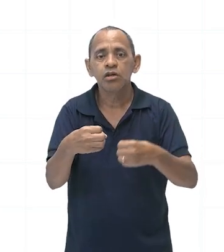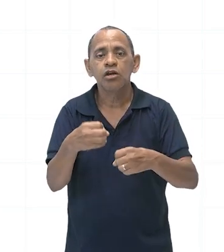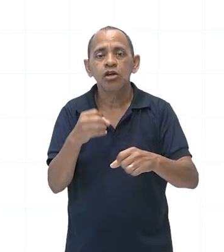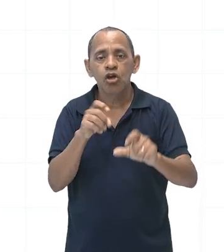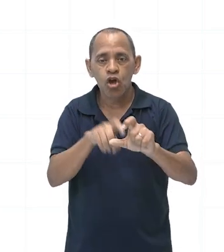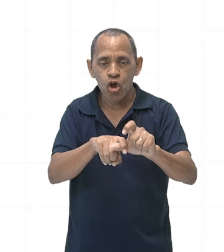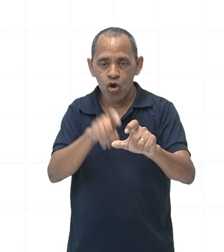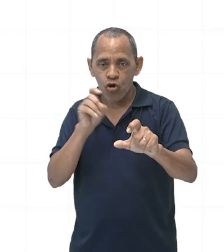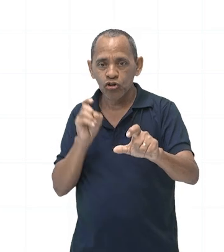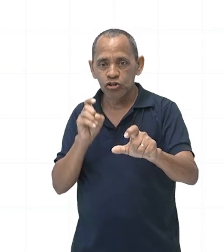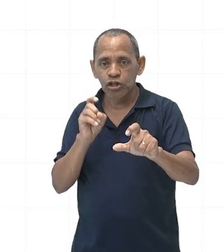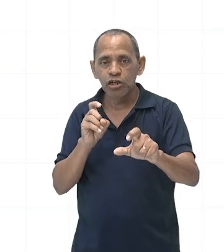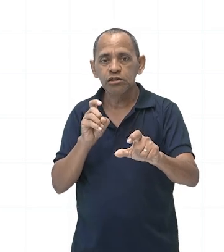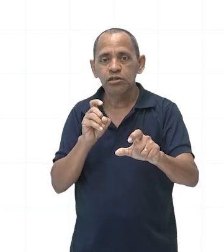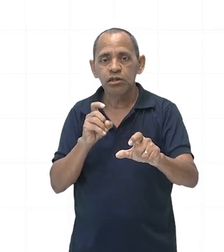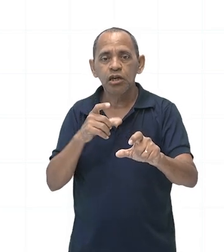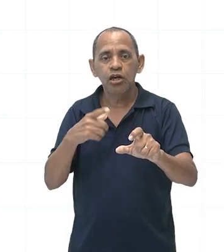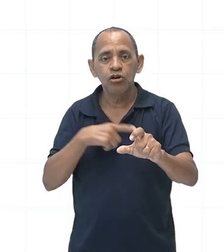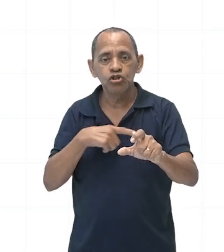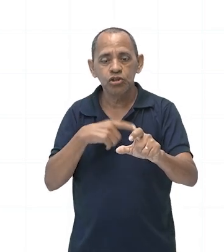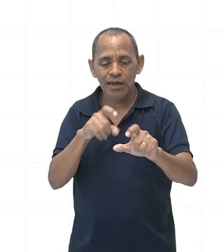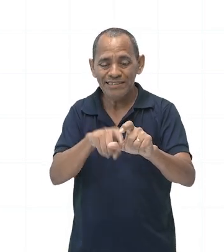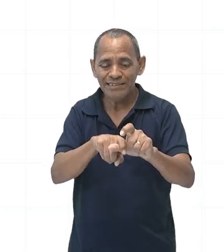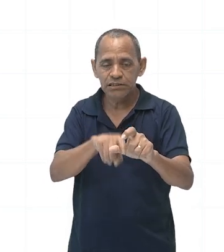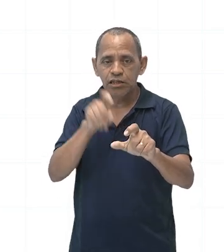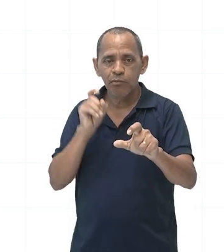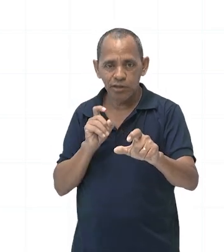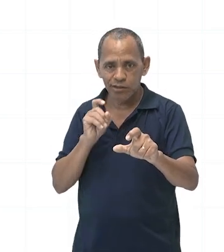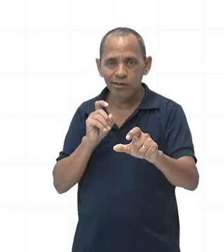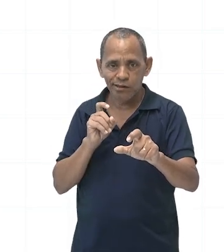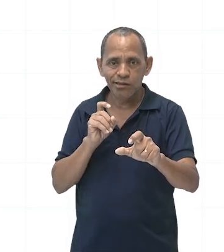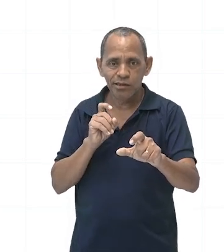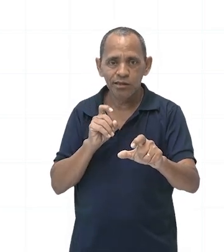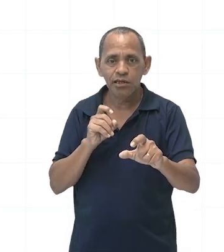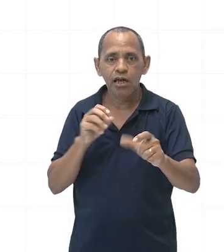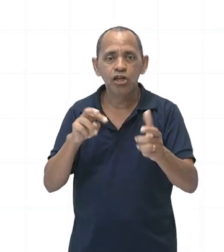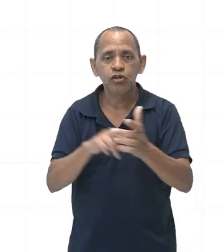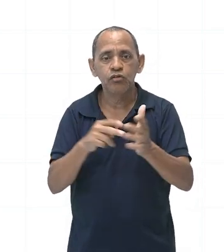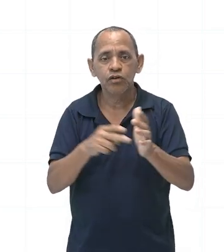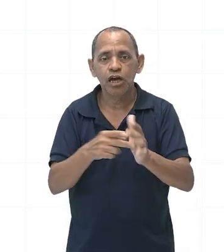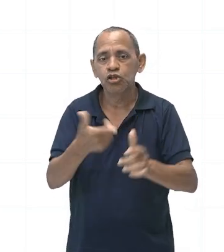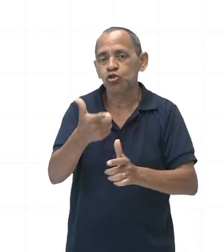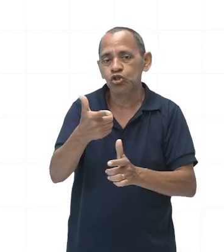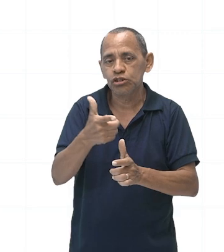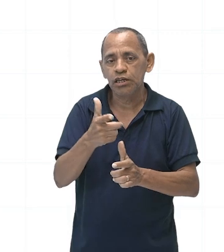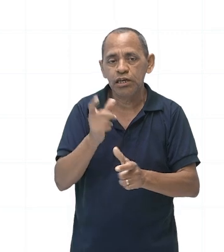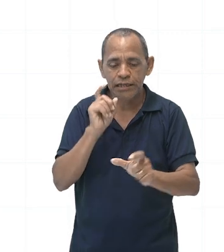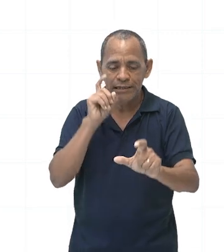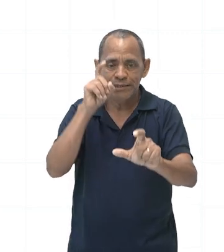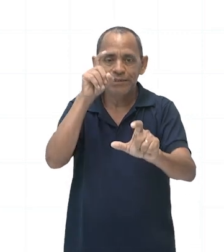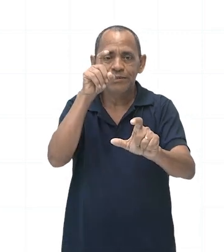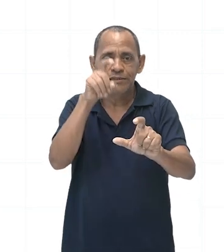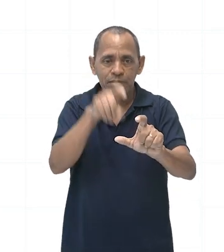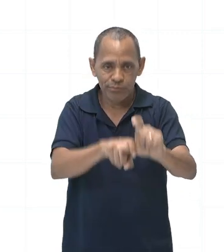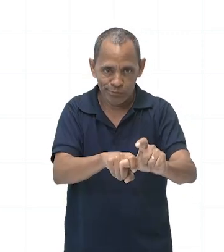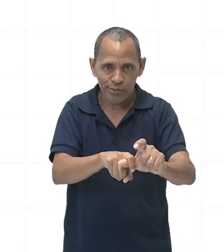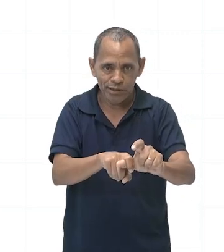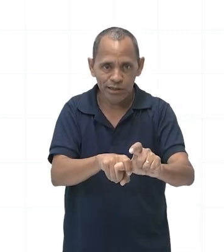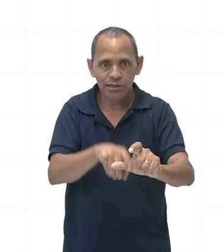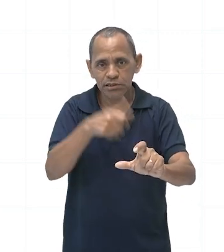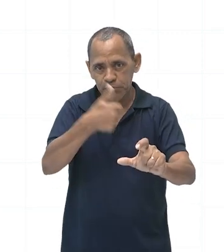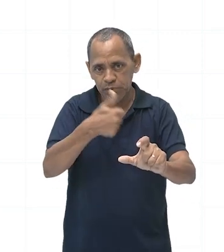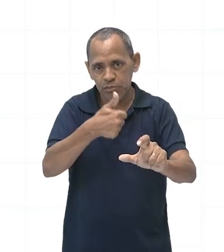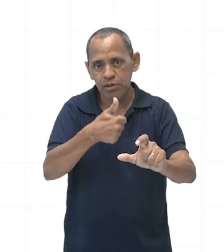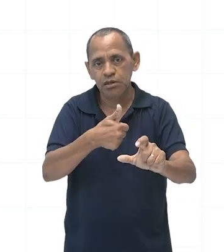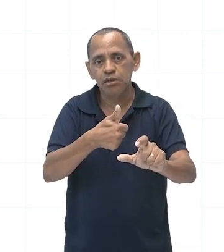coordenadas eu tinha a independência, um sentido completo sem que eu dependesse da primeira, aqui eu tenho